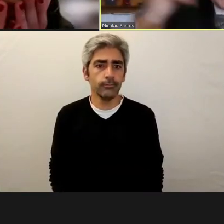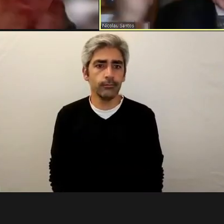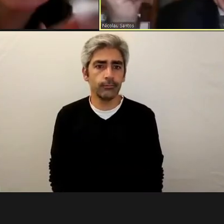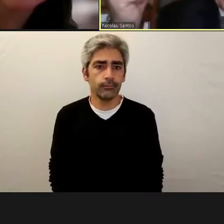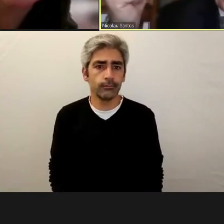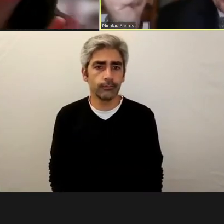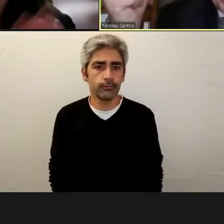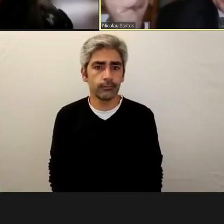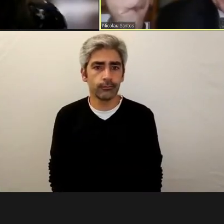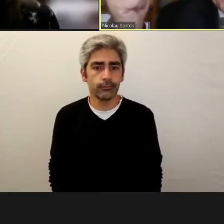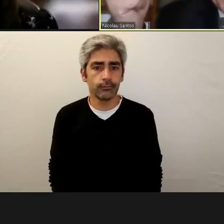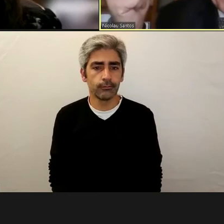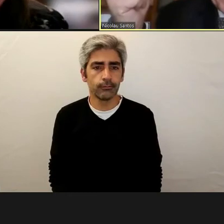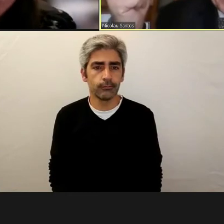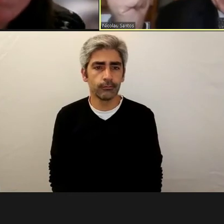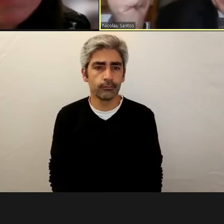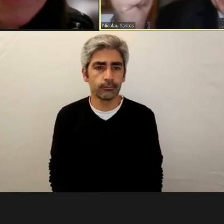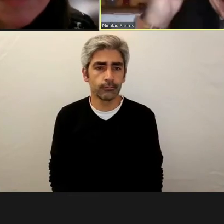Não sei se quer que eu repita.